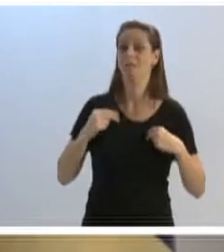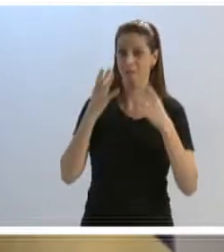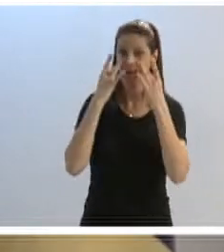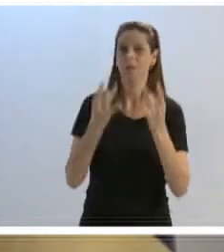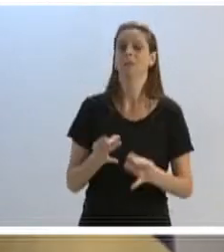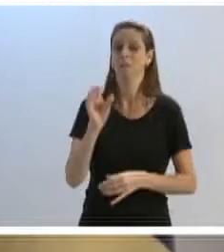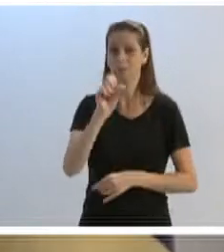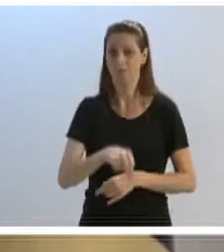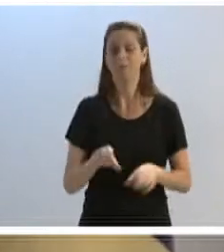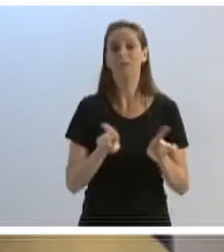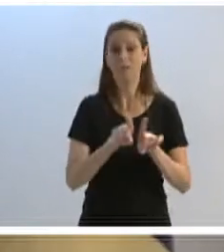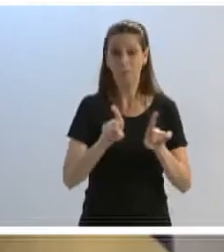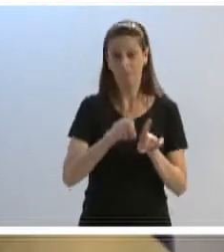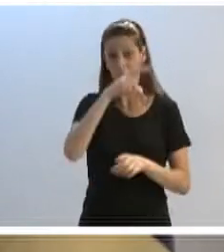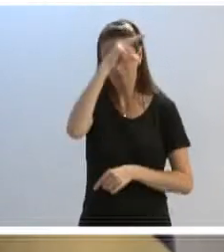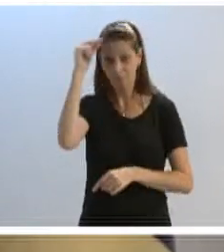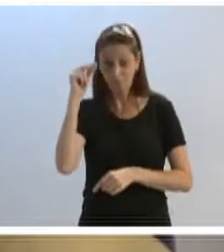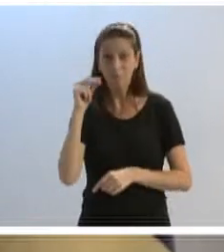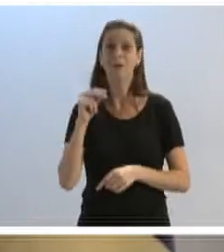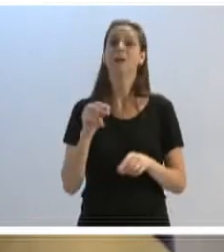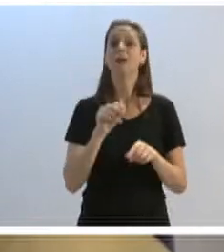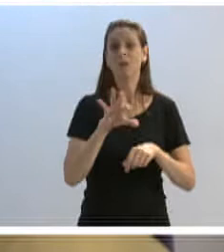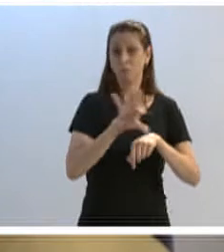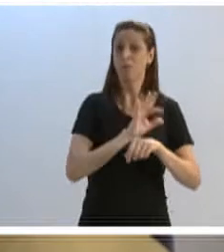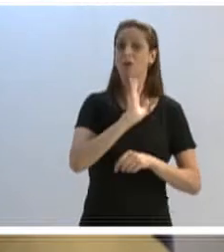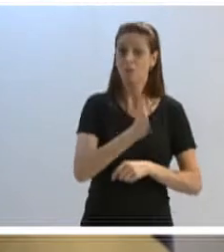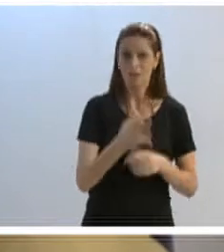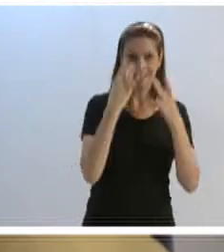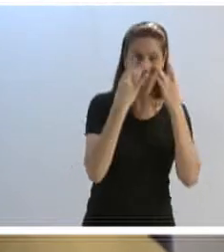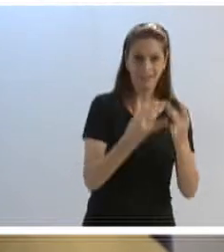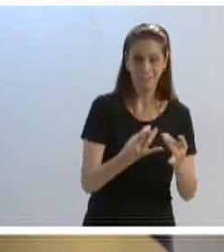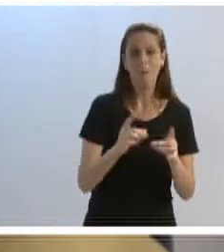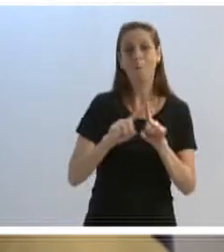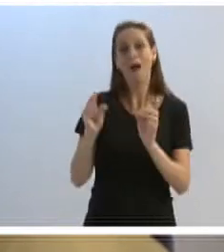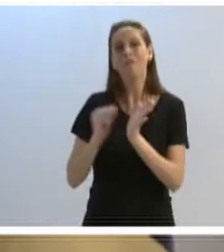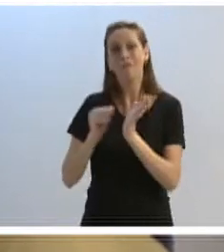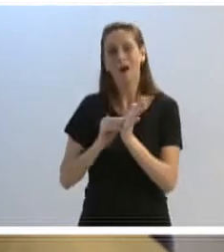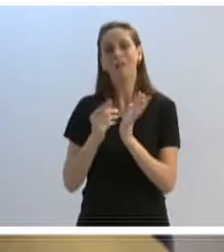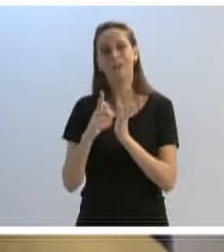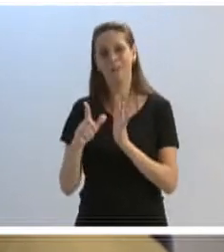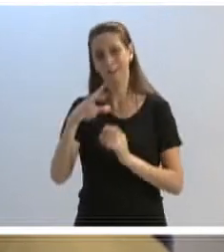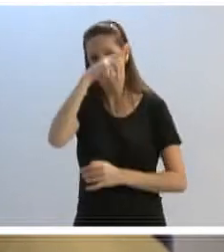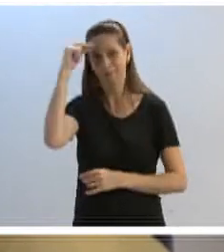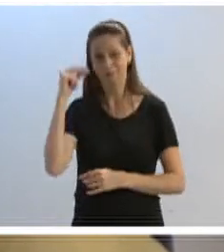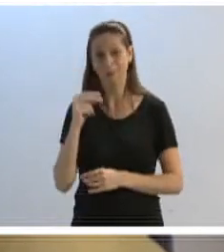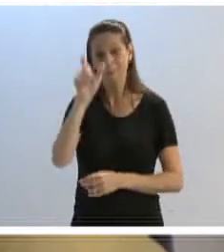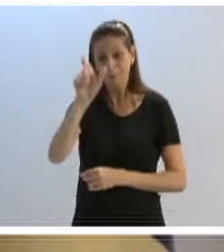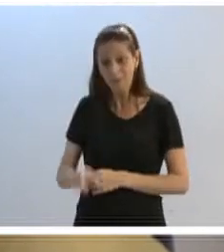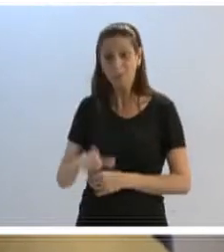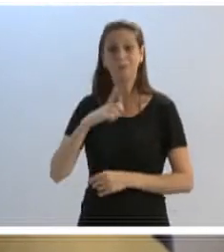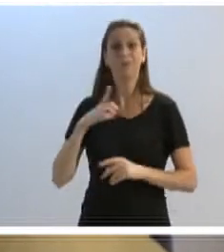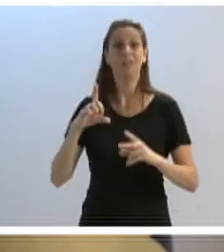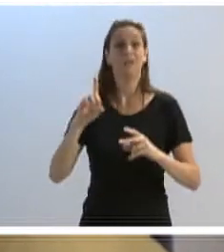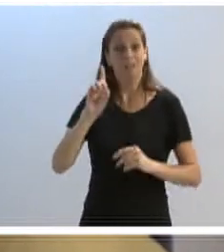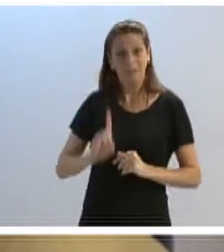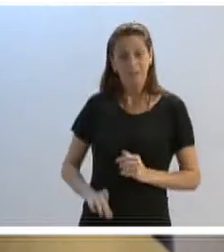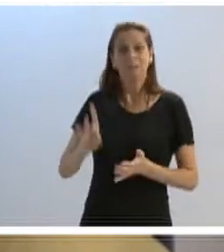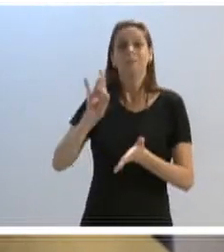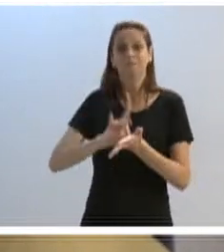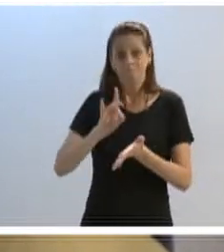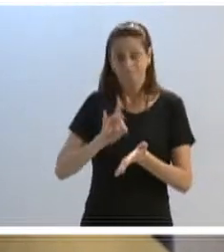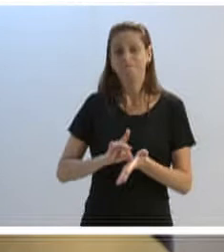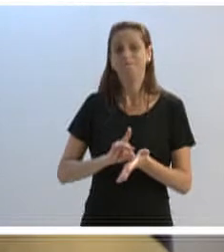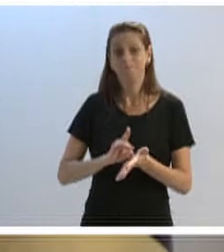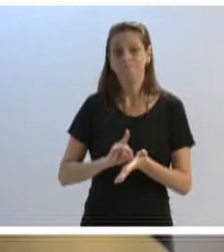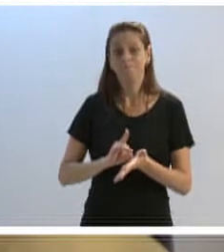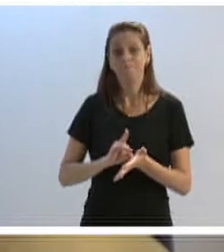demais esferas do município de Blumenau. Senhores, a pessoa com deficiência possui ao